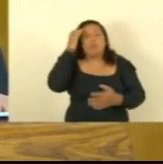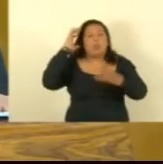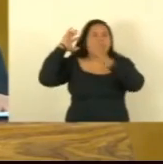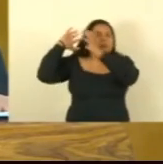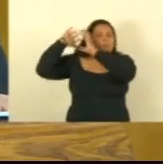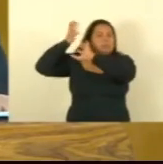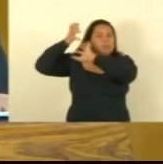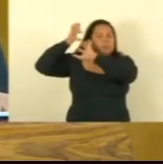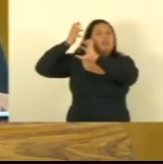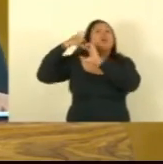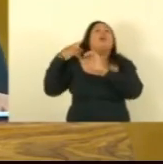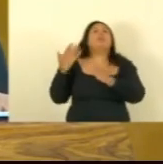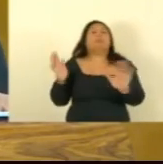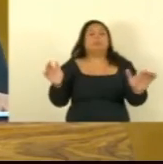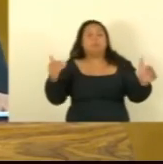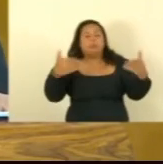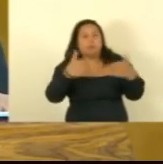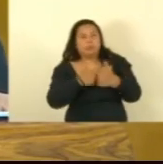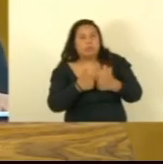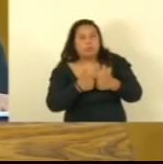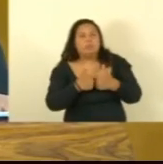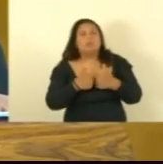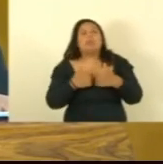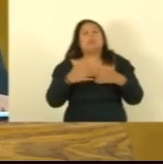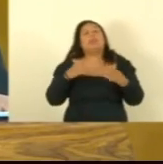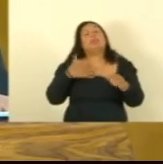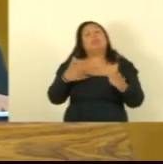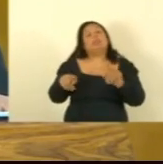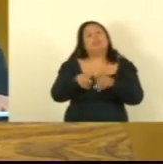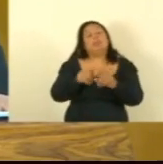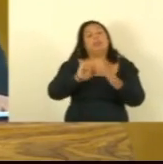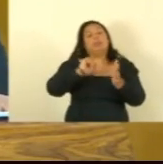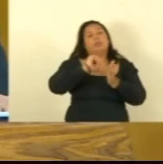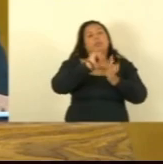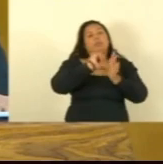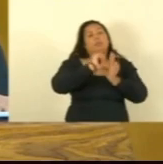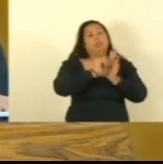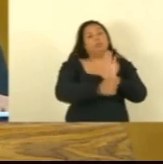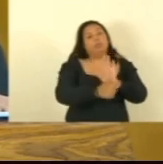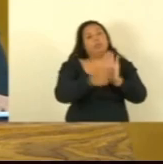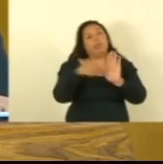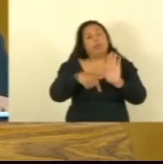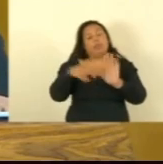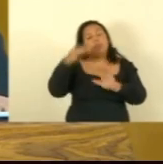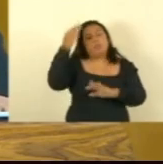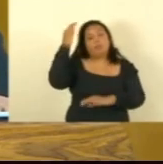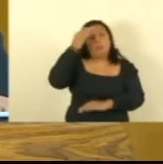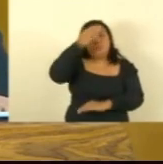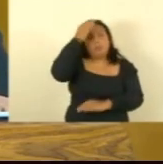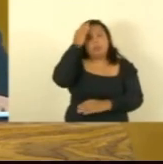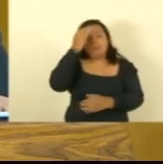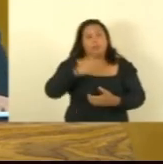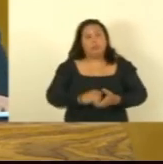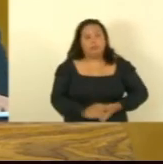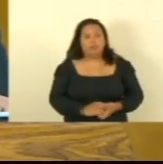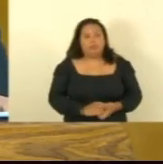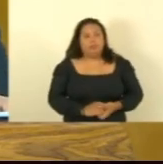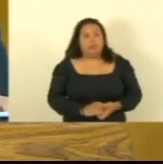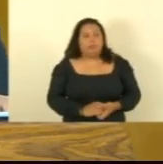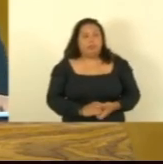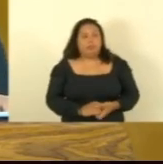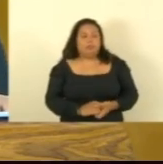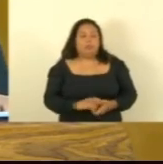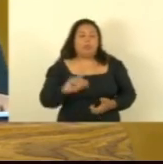cerebral, autismo e síndrome de Down no âmbito do Estado do Espírito Santo.